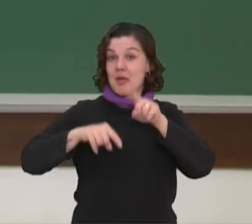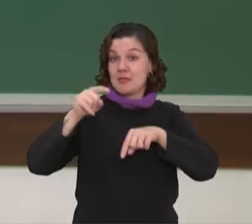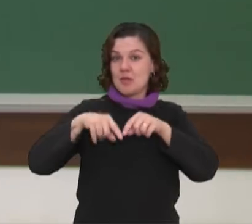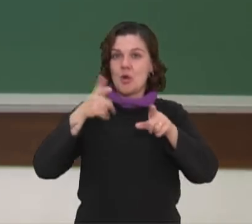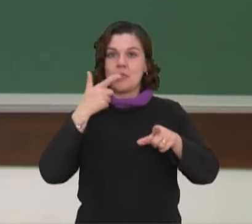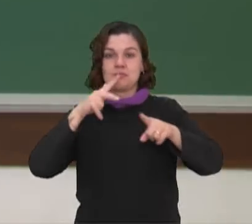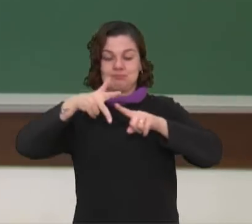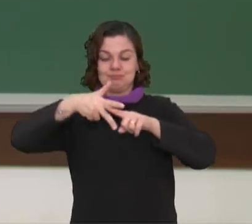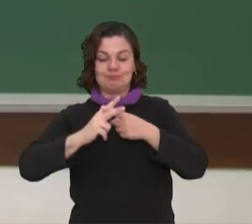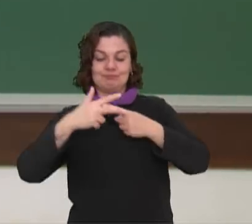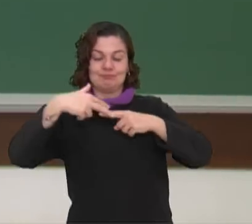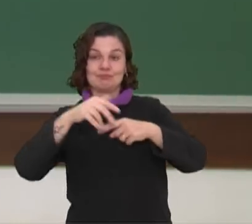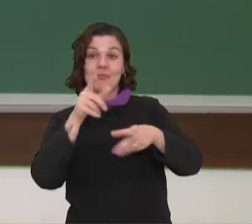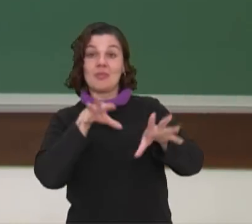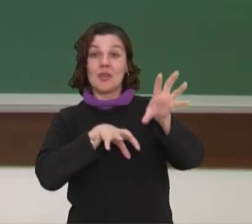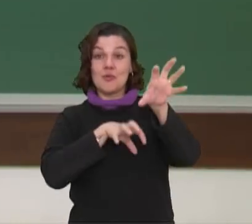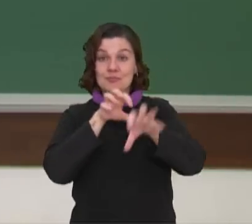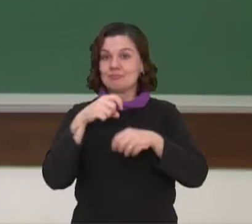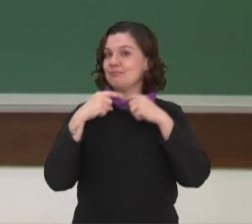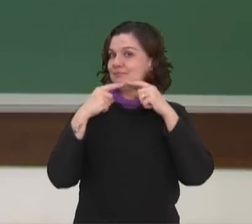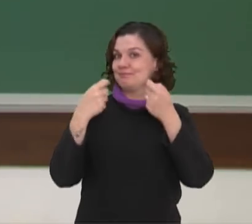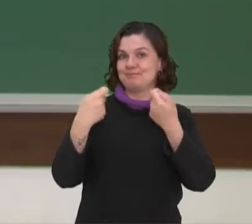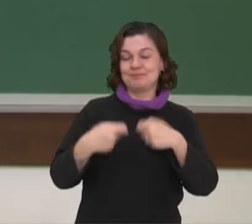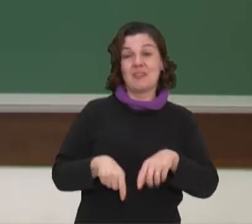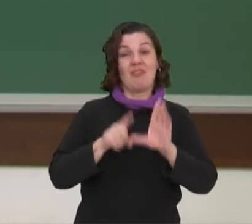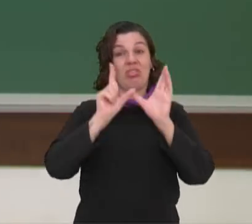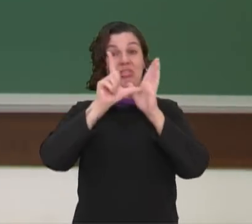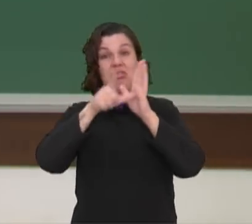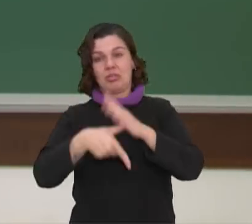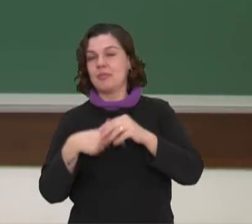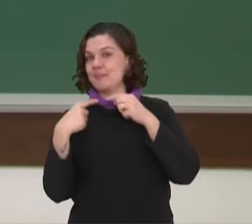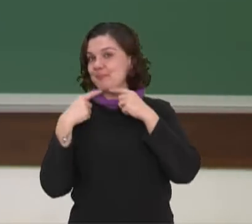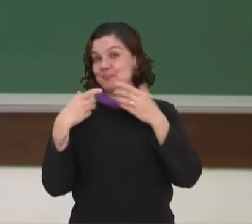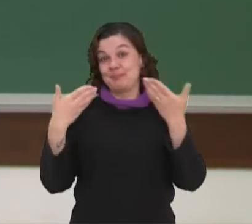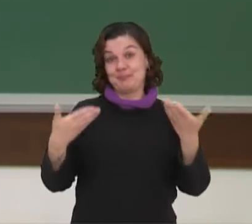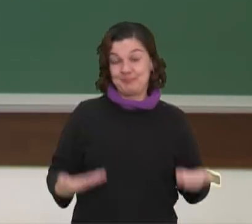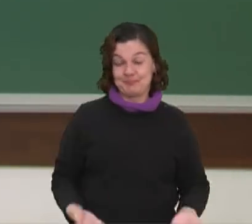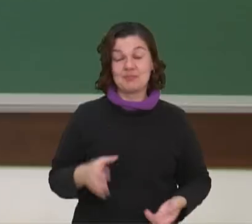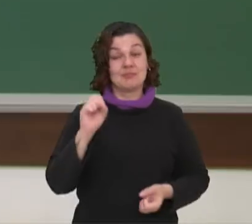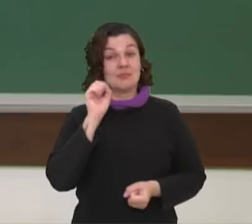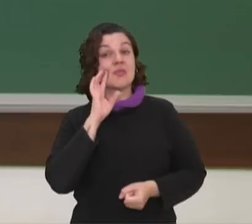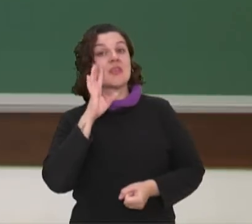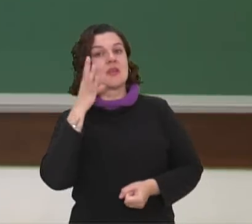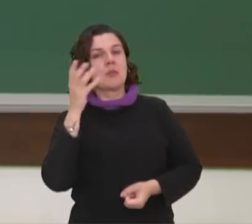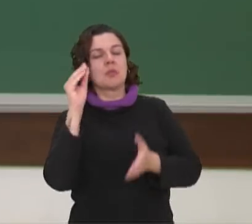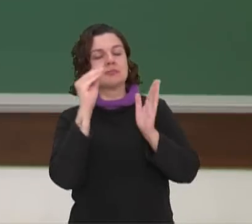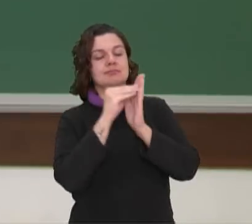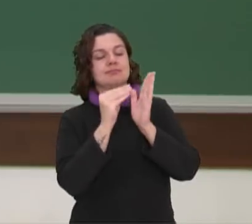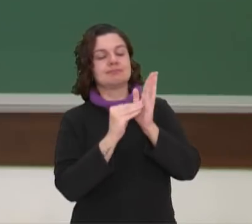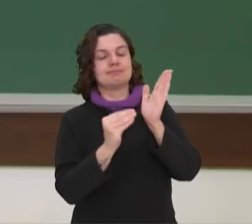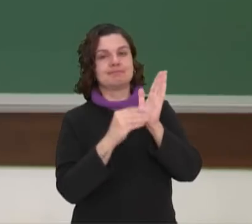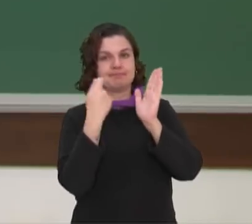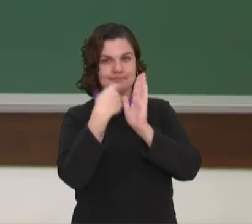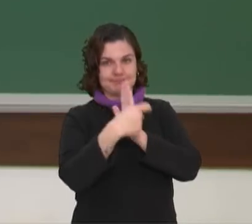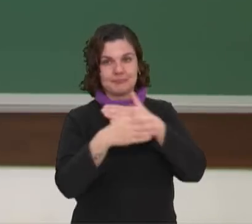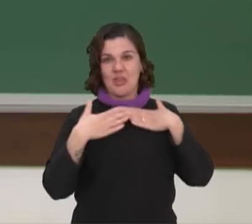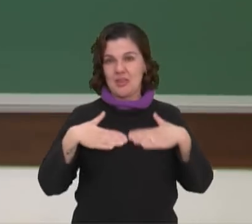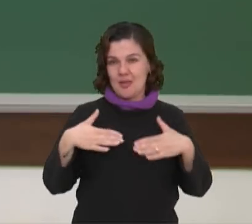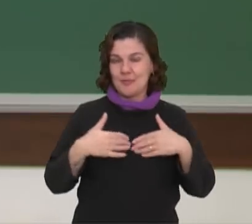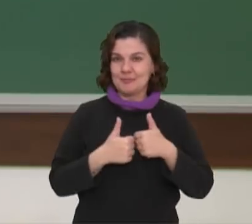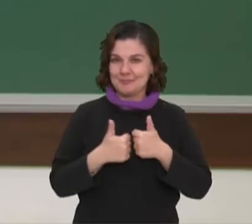ficando defasadas na necessidade da exploração do ouro. Hipóteses aí que você provavelmente levantou bem